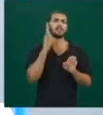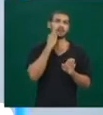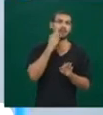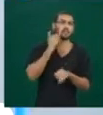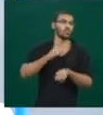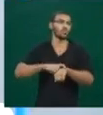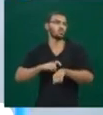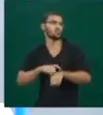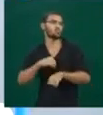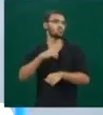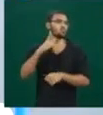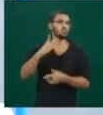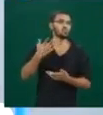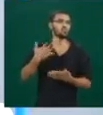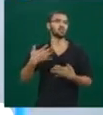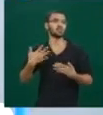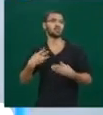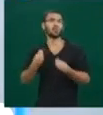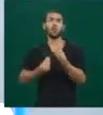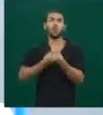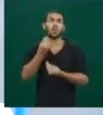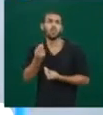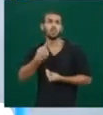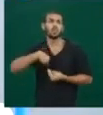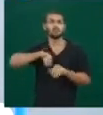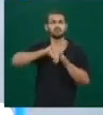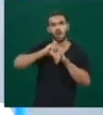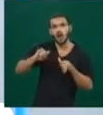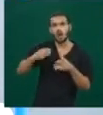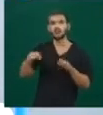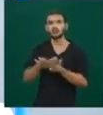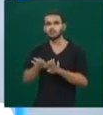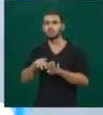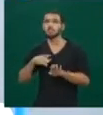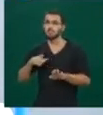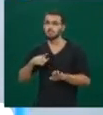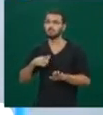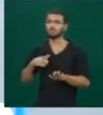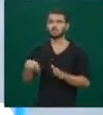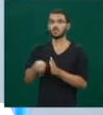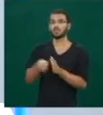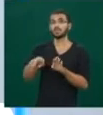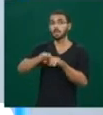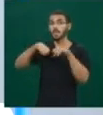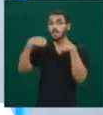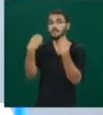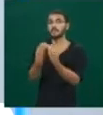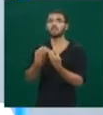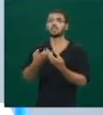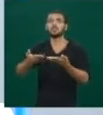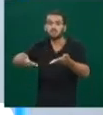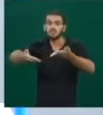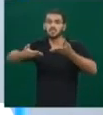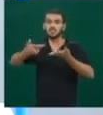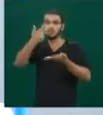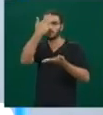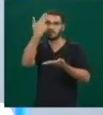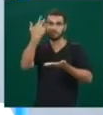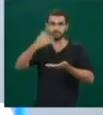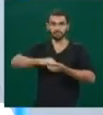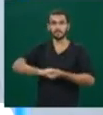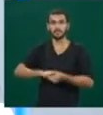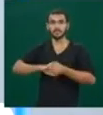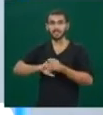quiser acompanhar, né, o que a gente está divulgando, né? Tem lá, a gente faz o evento também no Facebook para chamar o pessoal. E